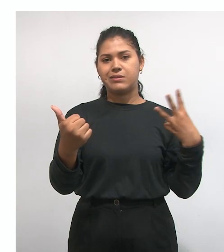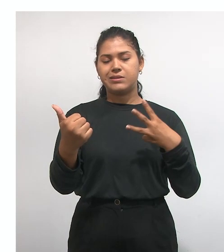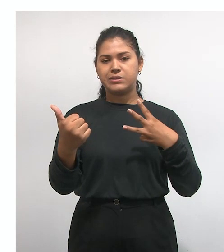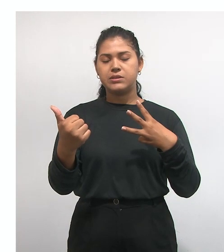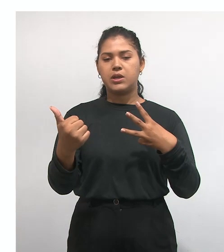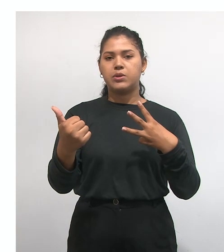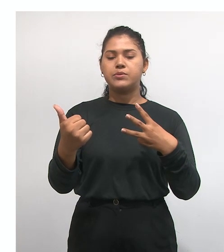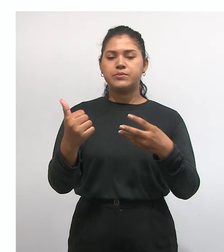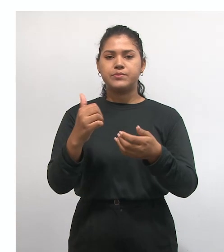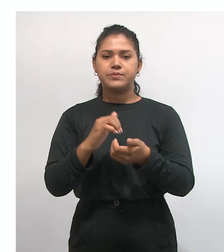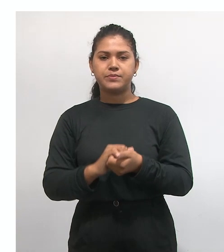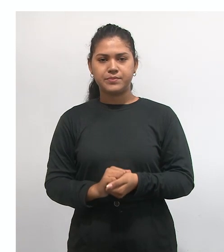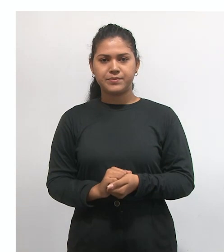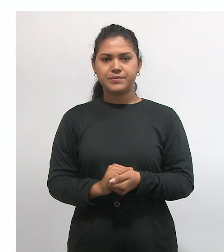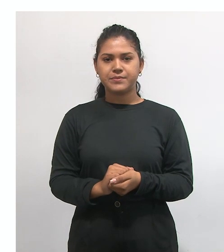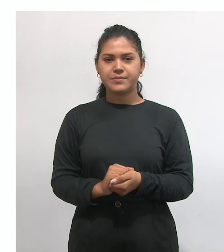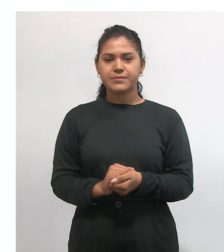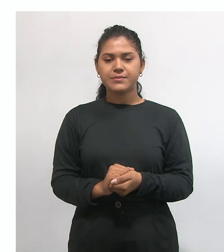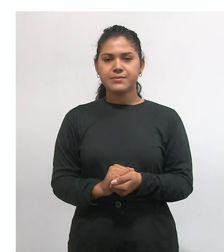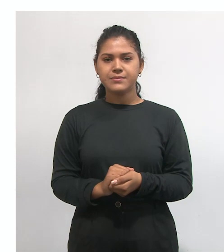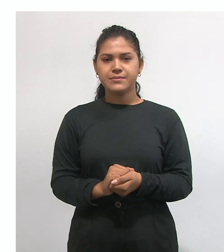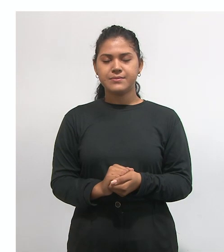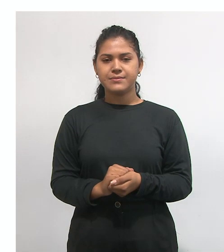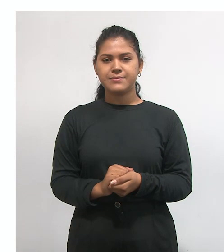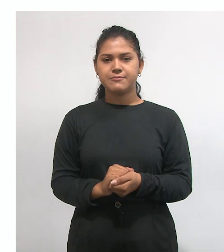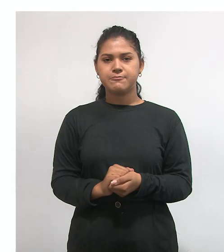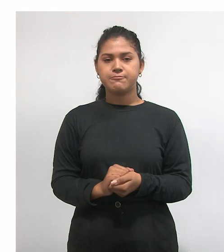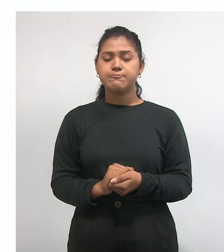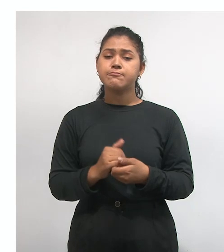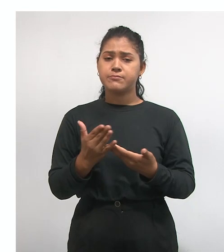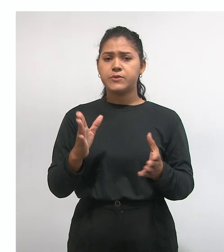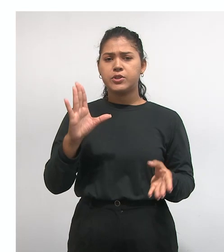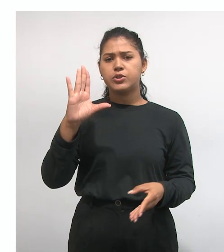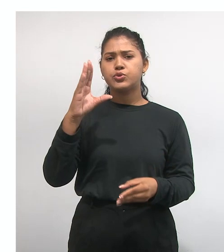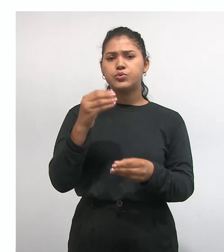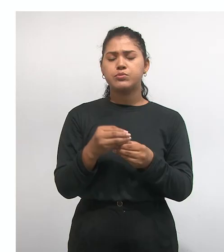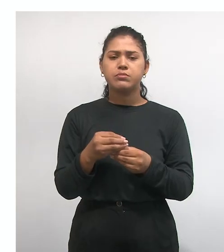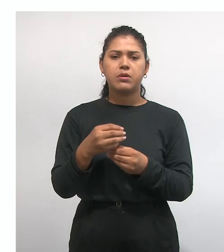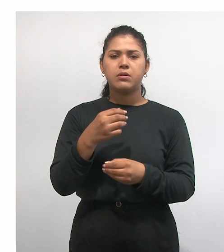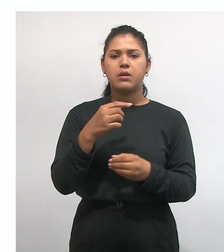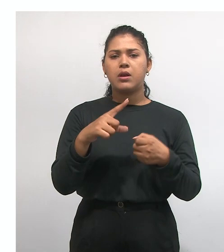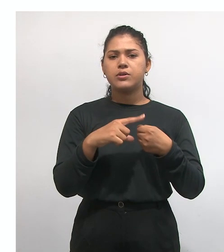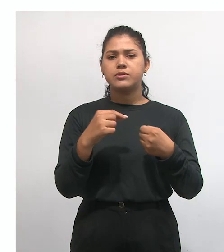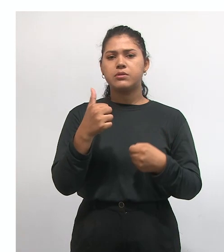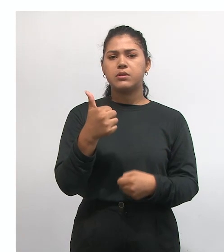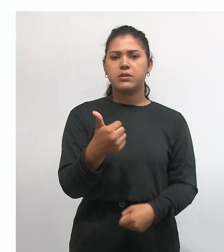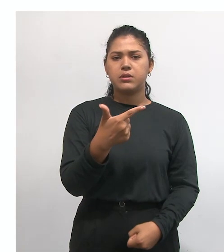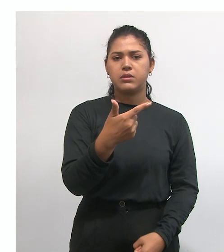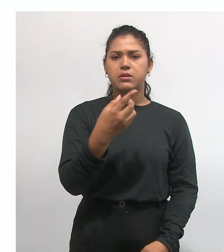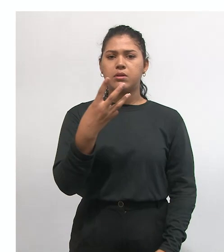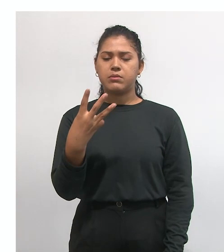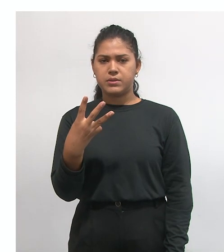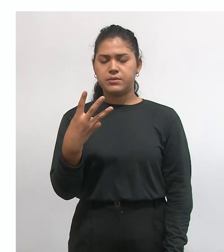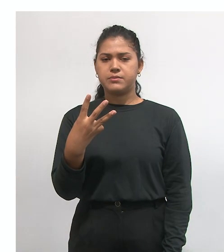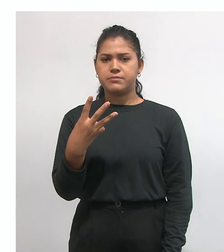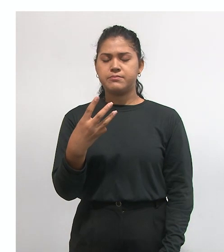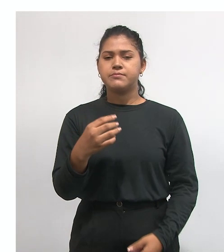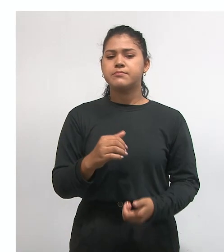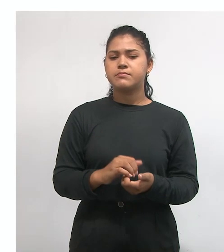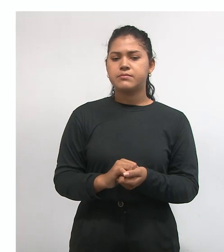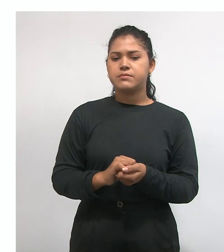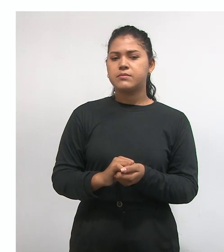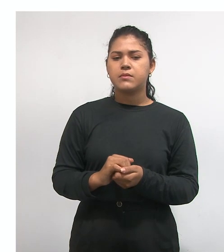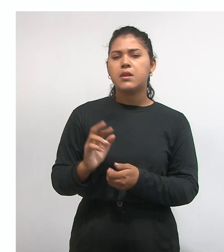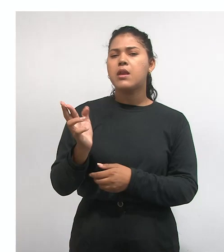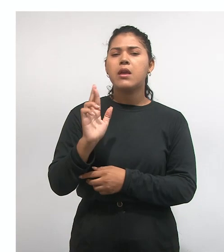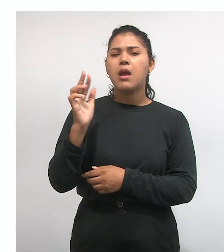mais interessante direto na cobrança, tá? Então, basicamente, né, esse artigo 34, ele vem trazendo esse rol, quem são essas